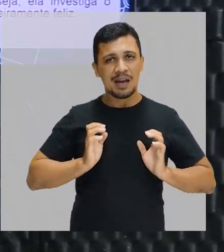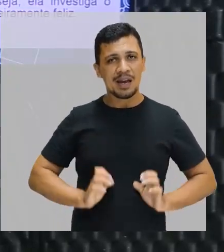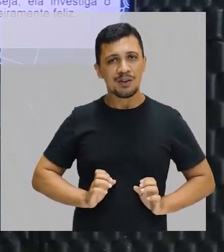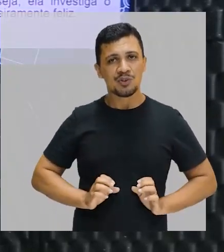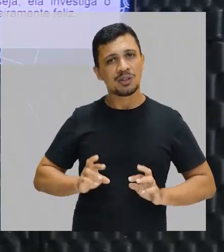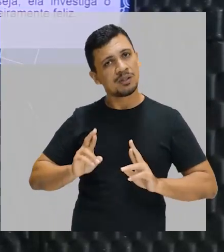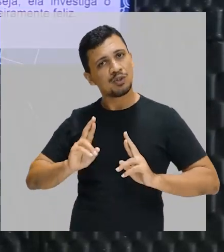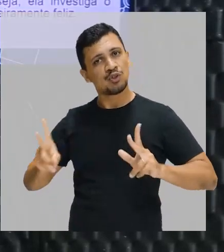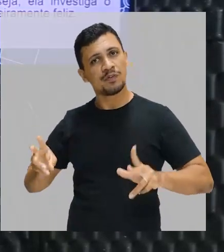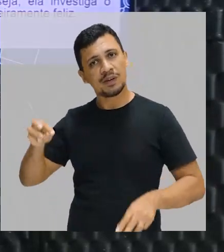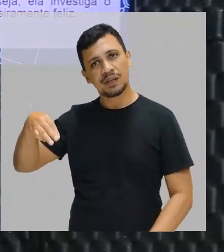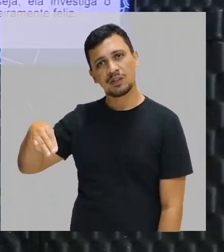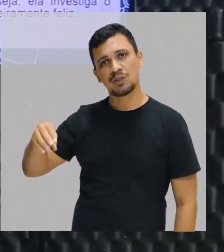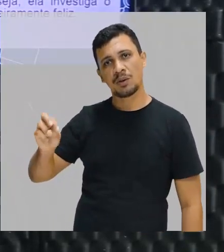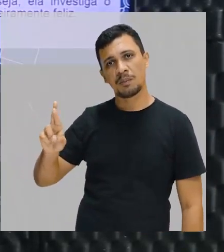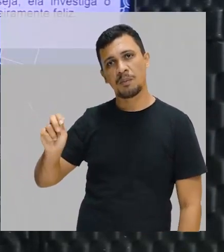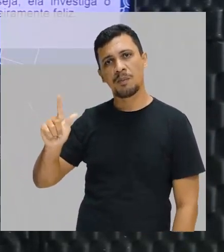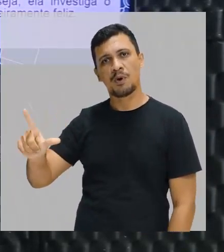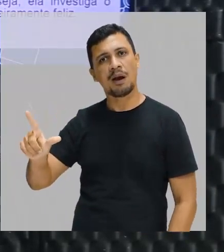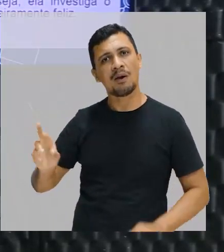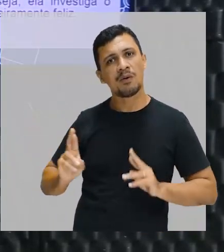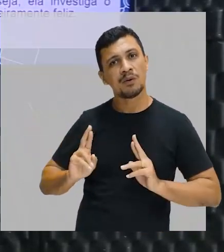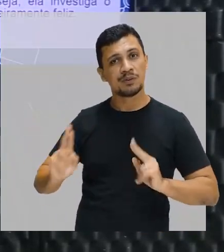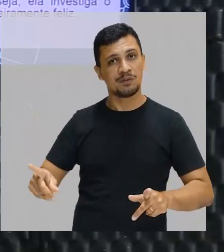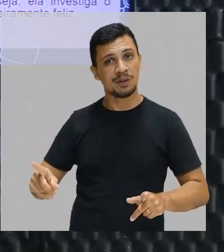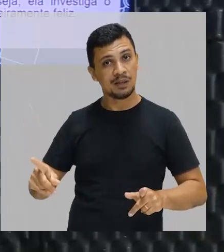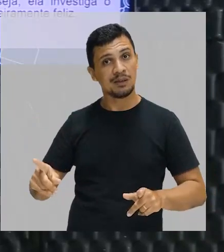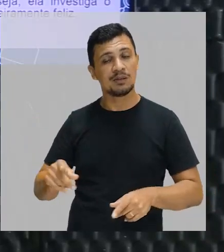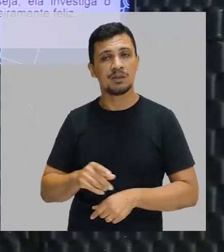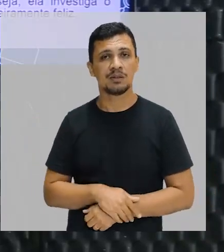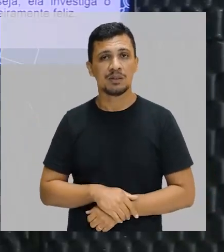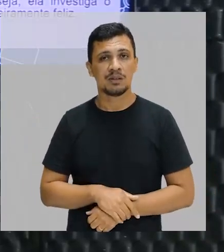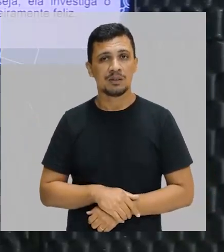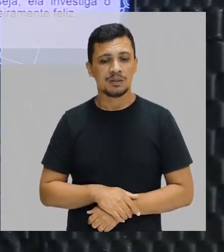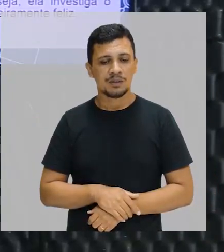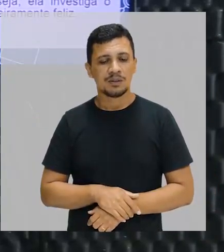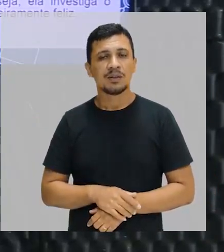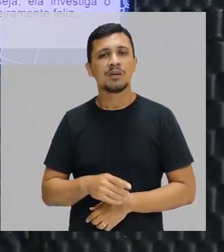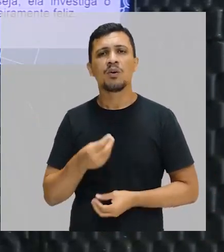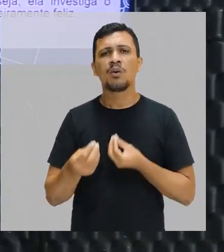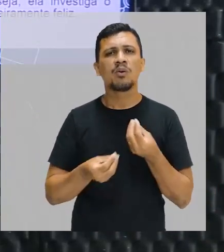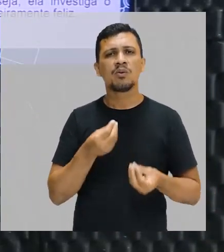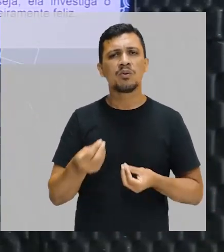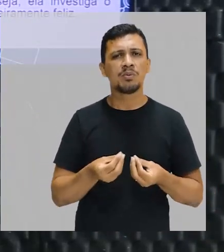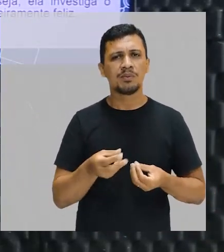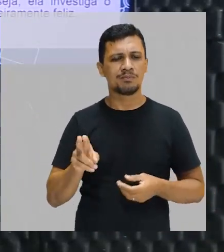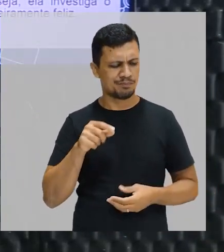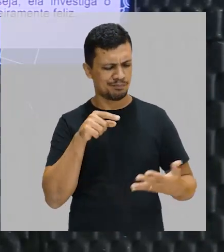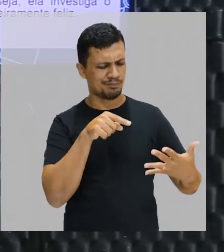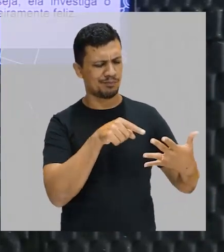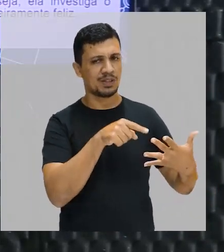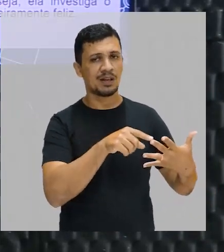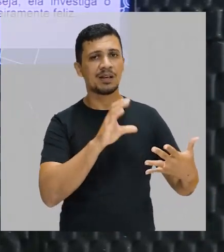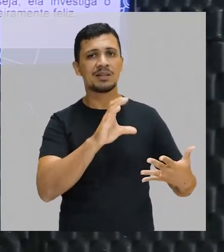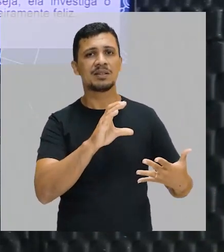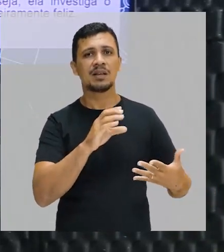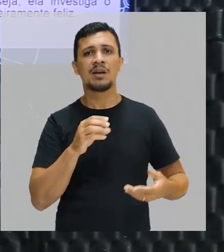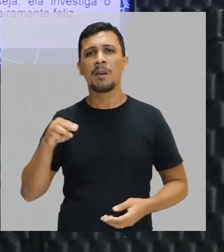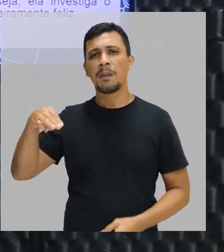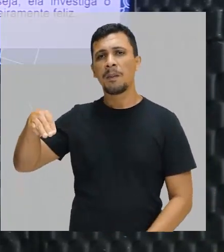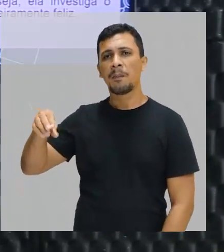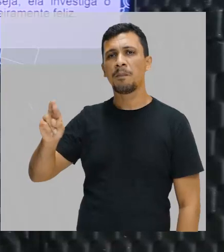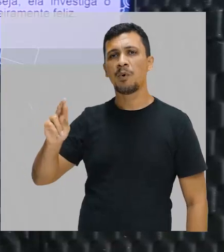das qualidades, uma das virtudes, vou usar aqui até a letra C, né? Uma das virtudes que a moralidade tem é